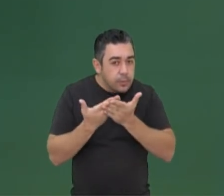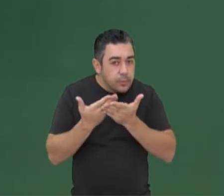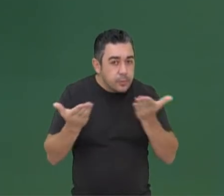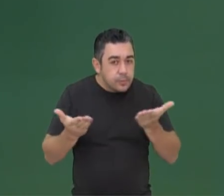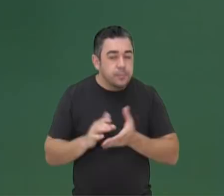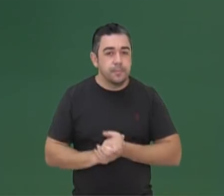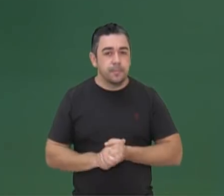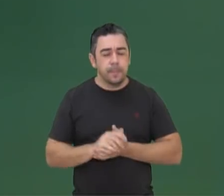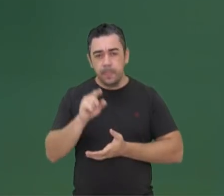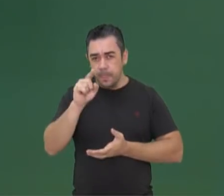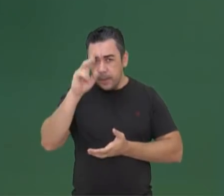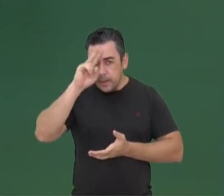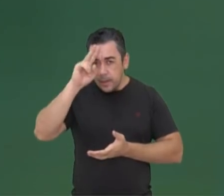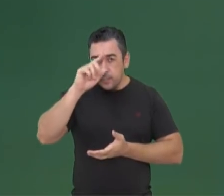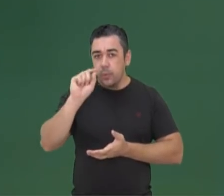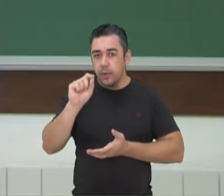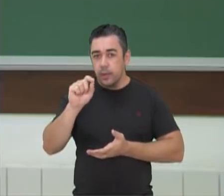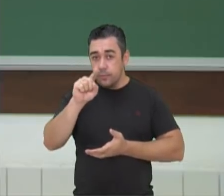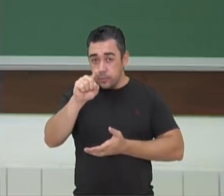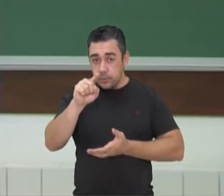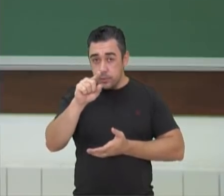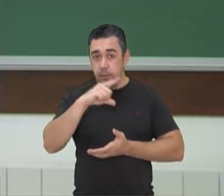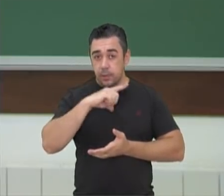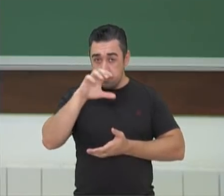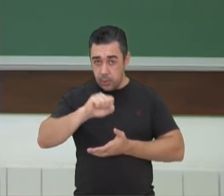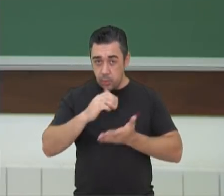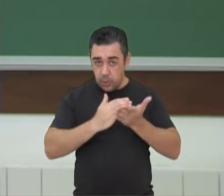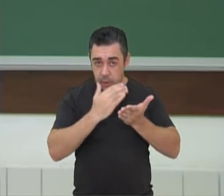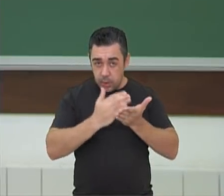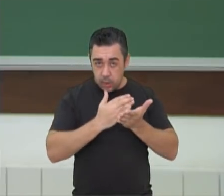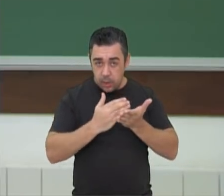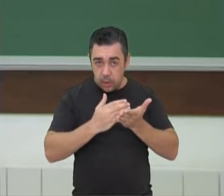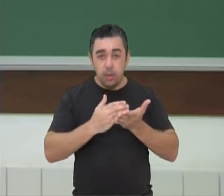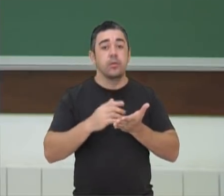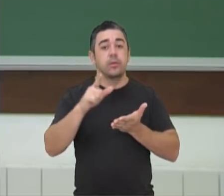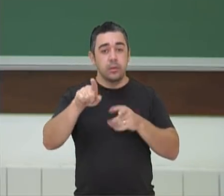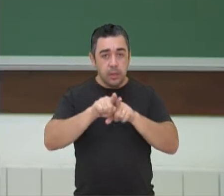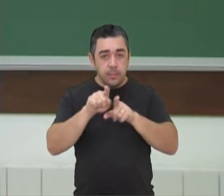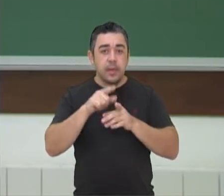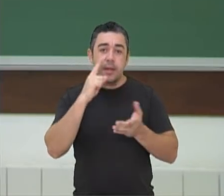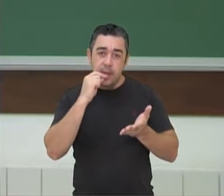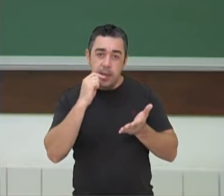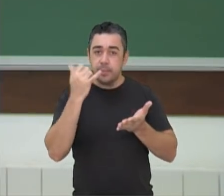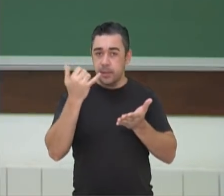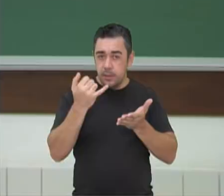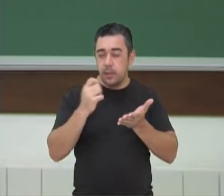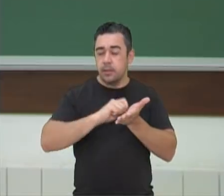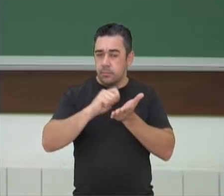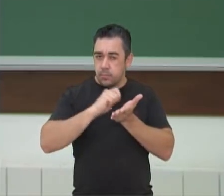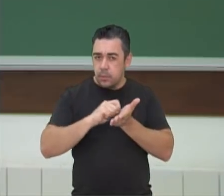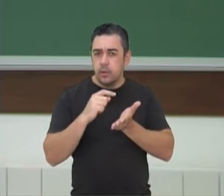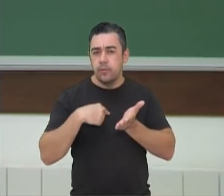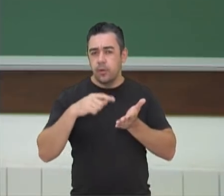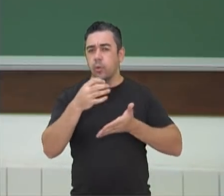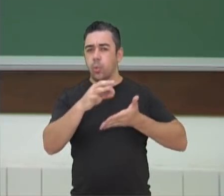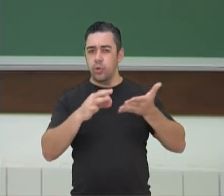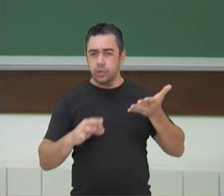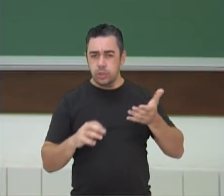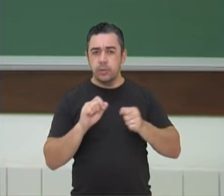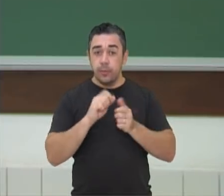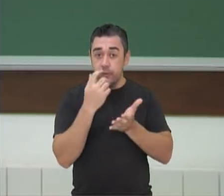hoje? Lembra o que a gente tem que ter em mãos? Pegou o caderno? Pegou o seu penal? Nós vamos corrigir exercícios, nós vamos